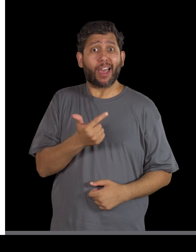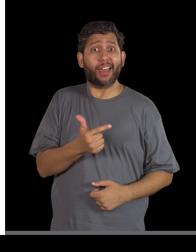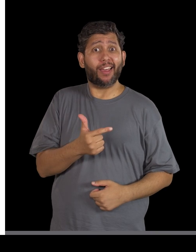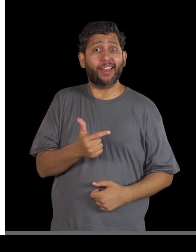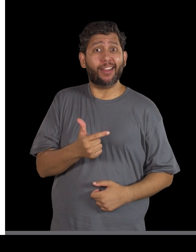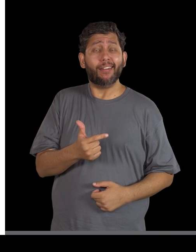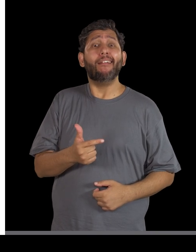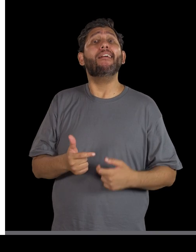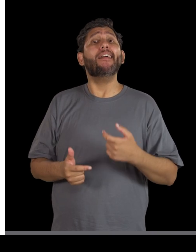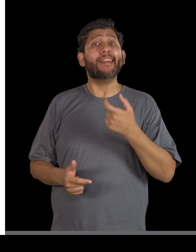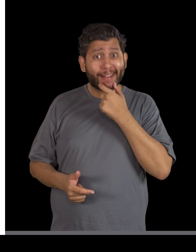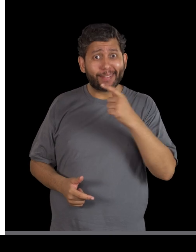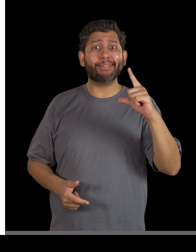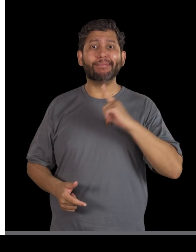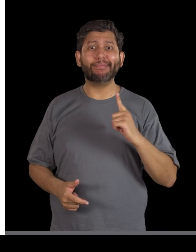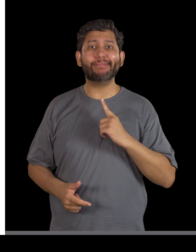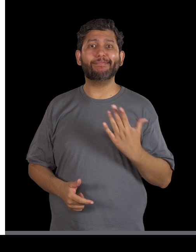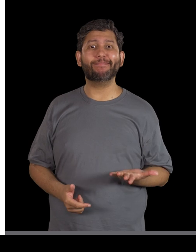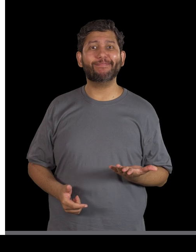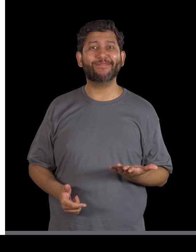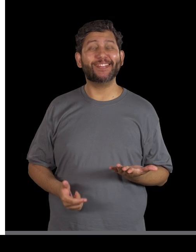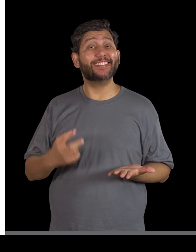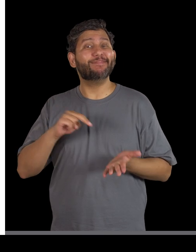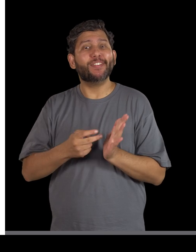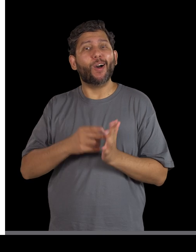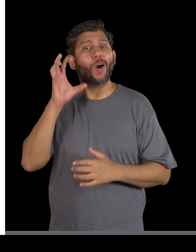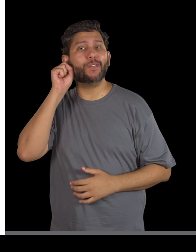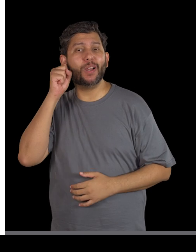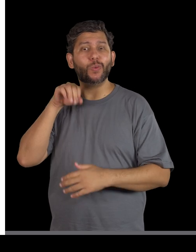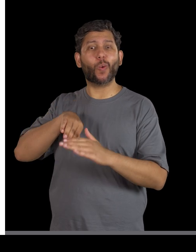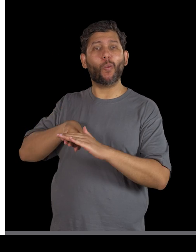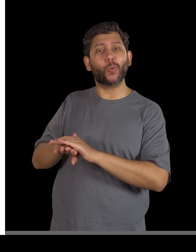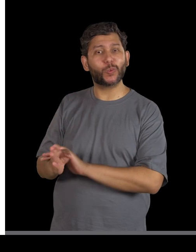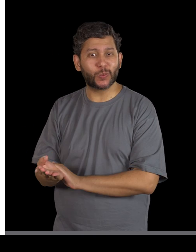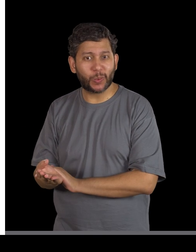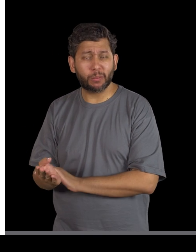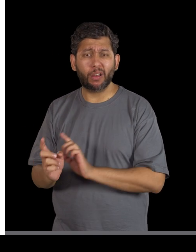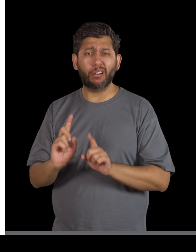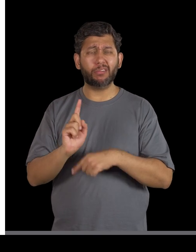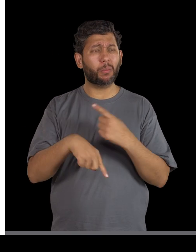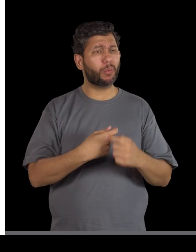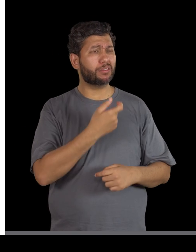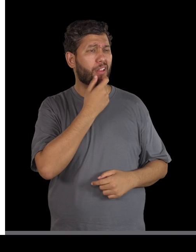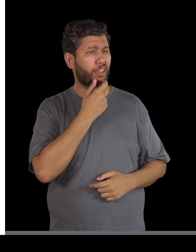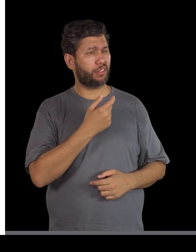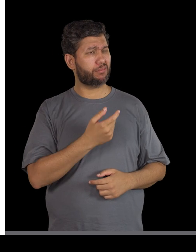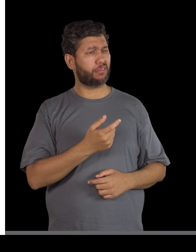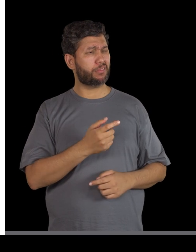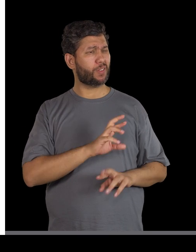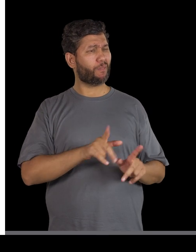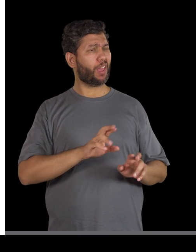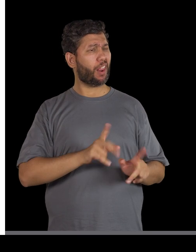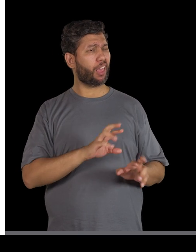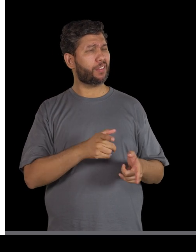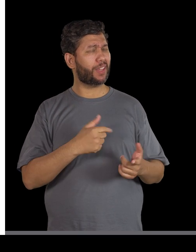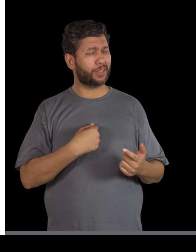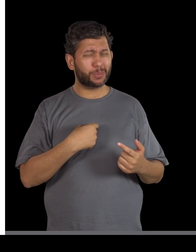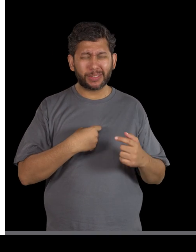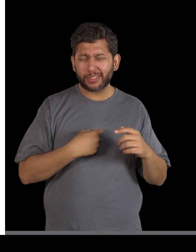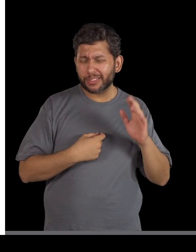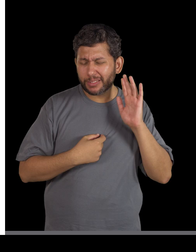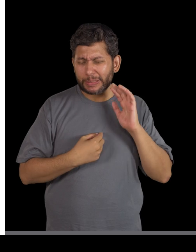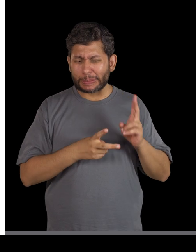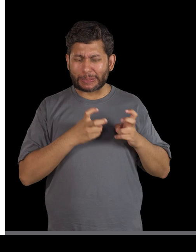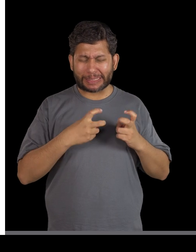no português e que a gente tem que aprender a produzir. Então, por isso que vogais são tão difíceis de a gente produzir no inglês, porque elas não existem no português. A gente tem